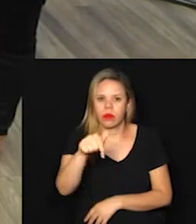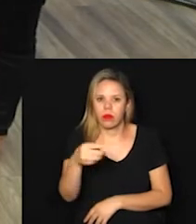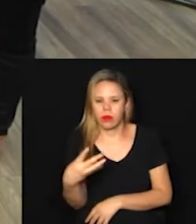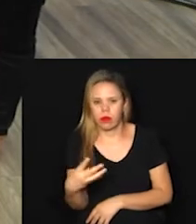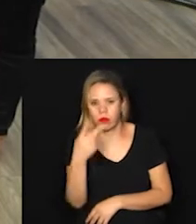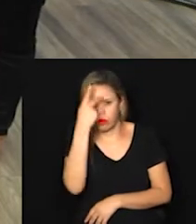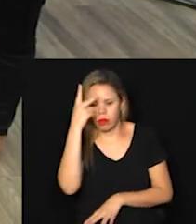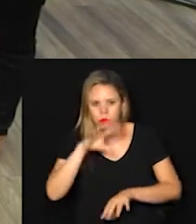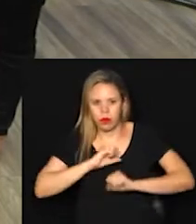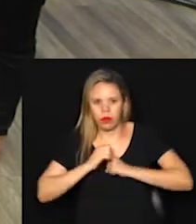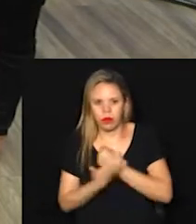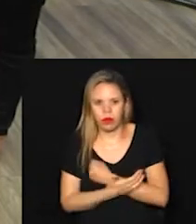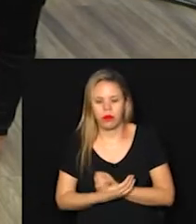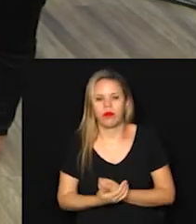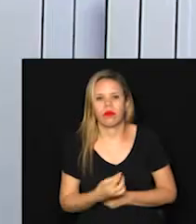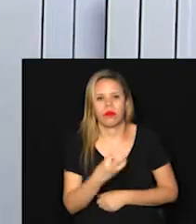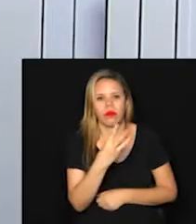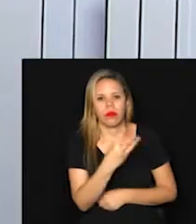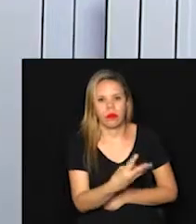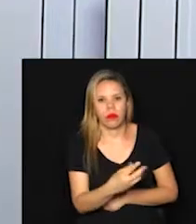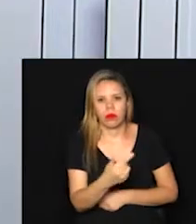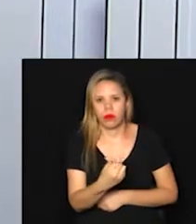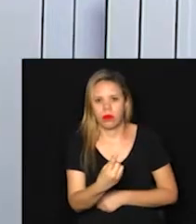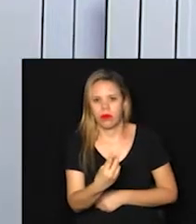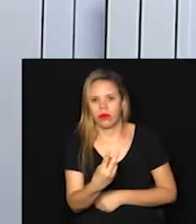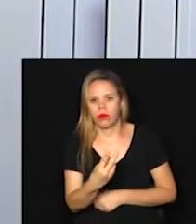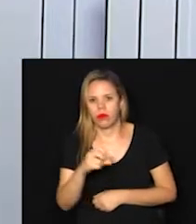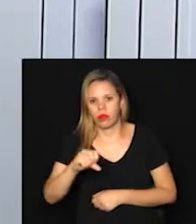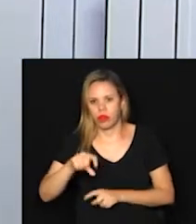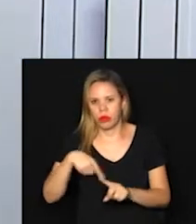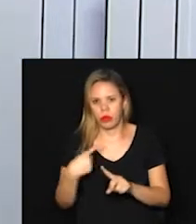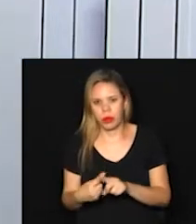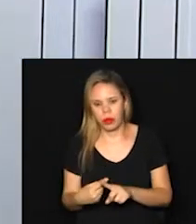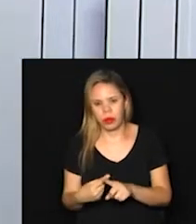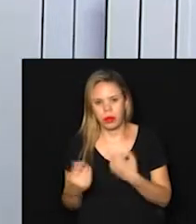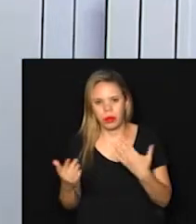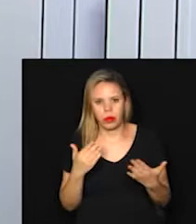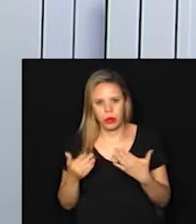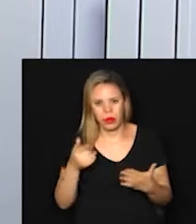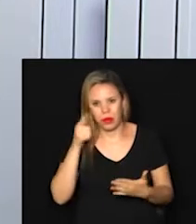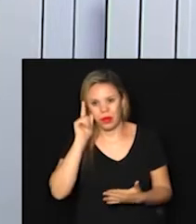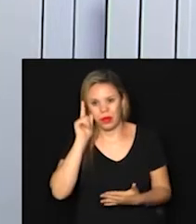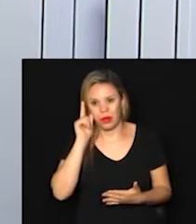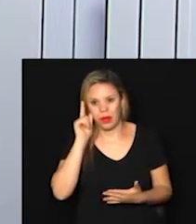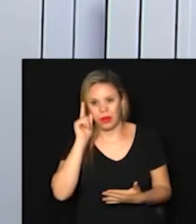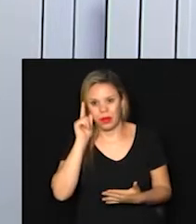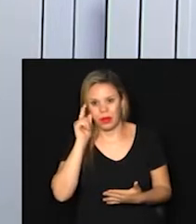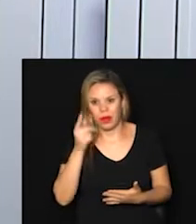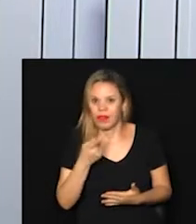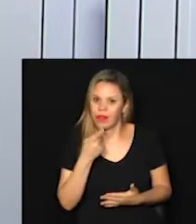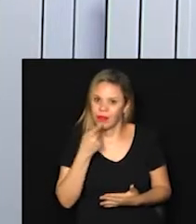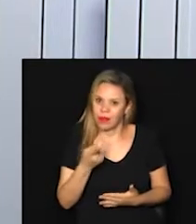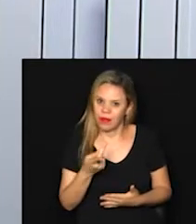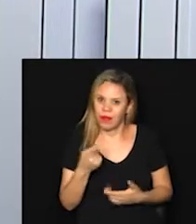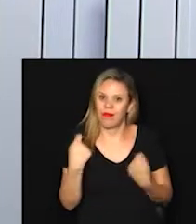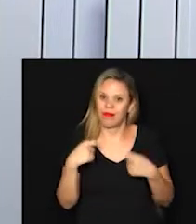30.674 casos, 329 a mais em relação a ontem. Por isso que a gente fala,